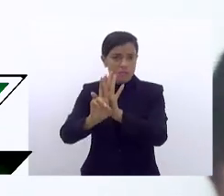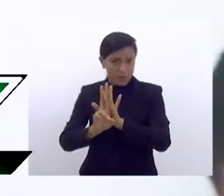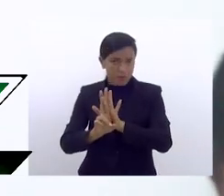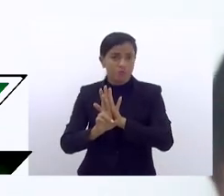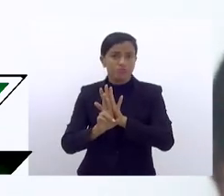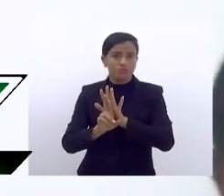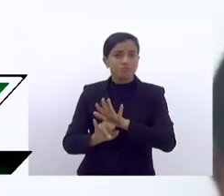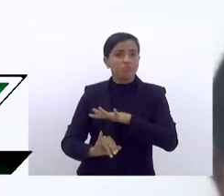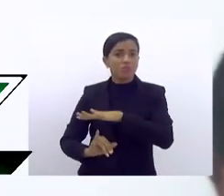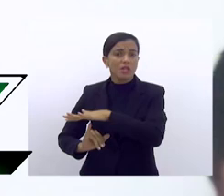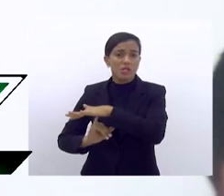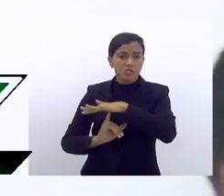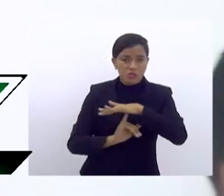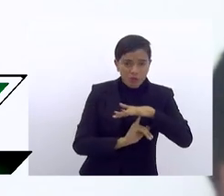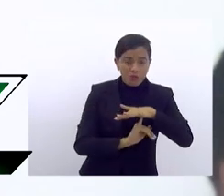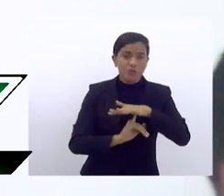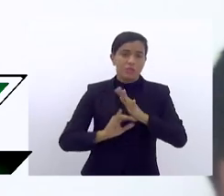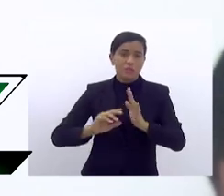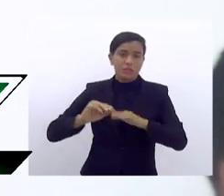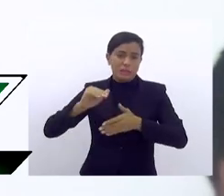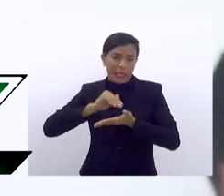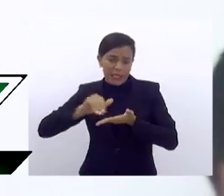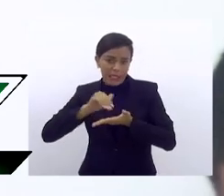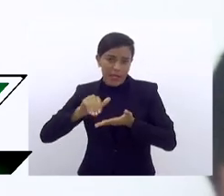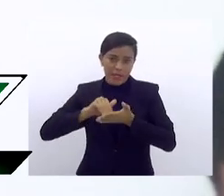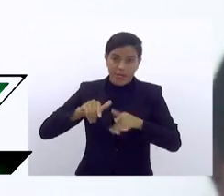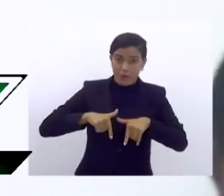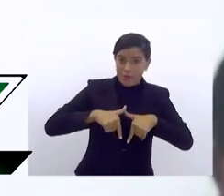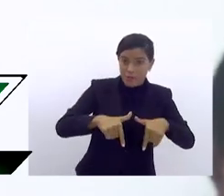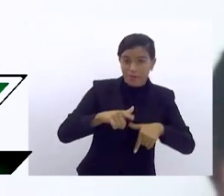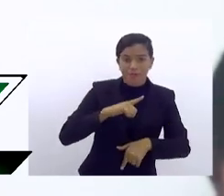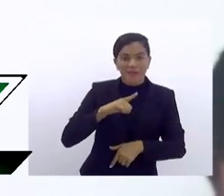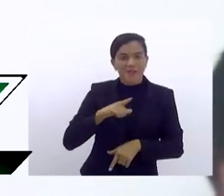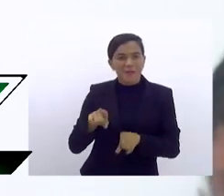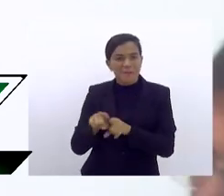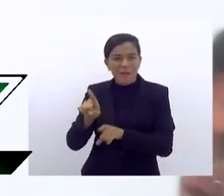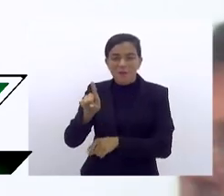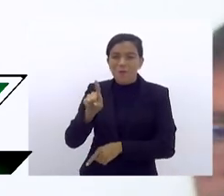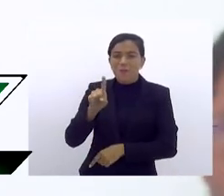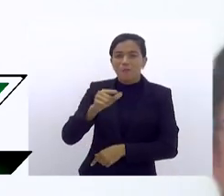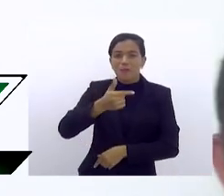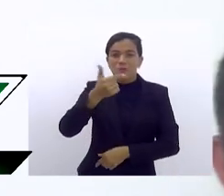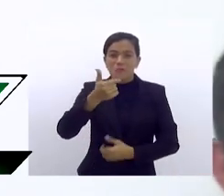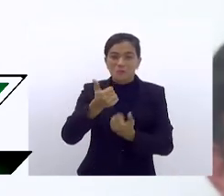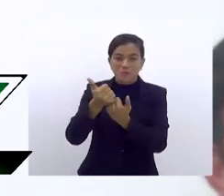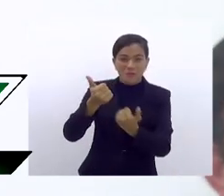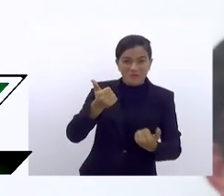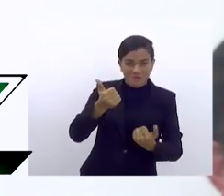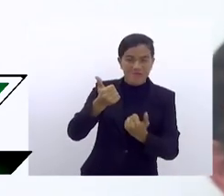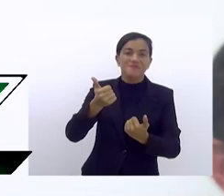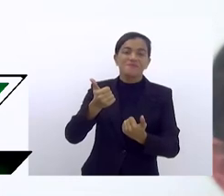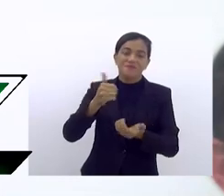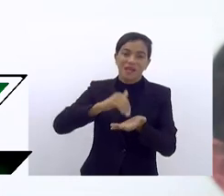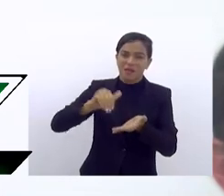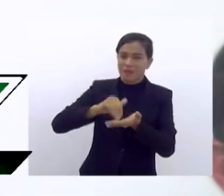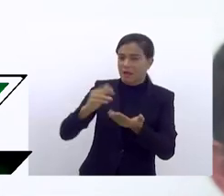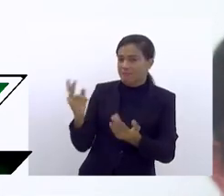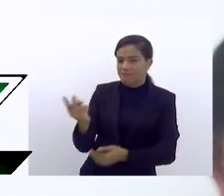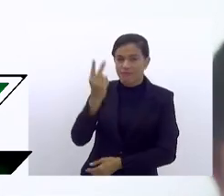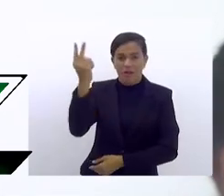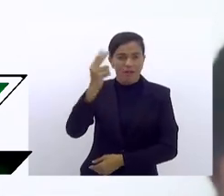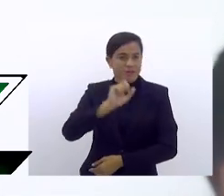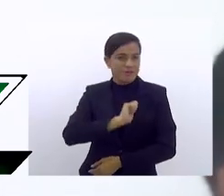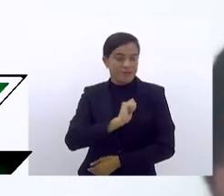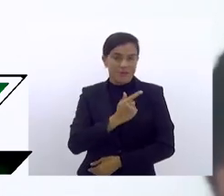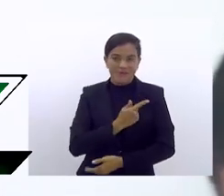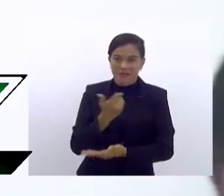diversas secretarias atuação tem aqui inclusive um subsecretário da qual eu valorizo ali lá de São Gonçalo